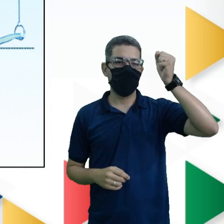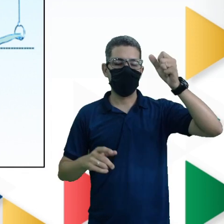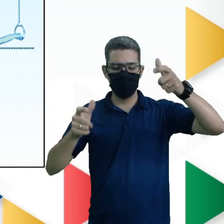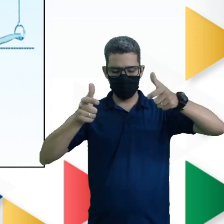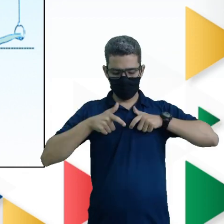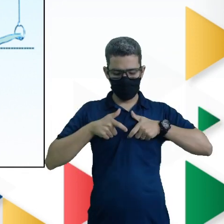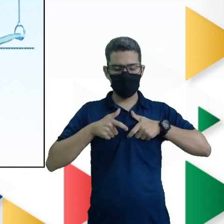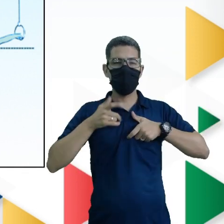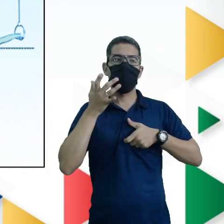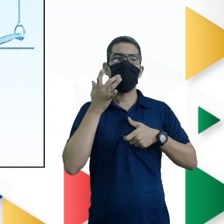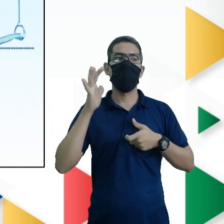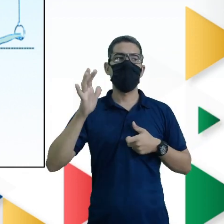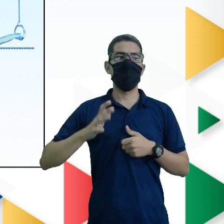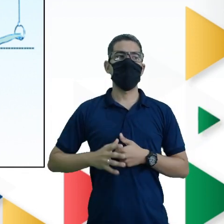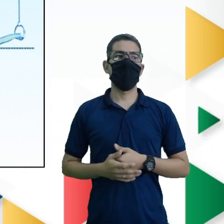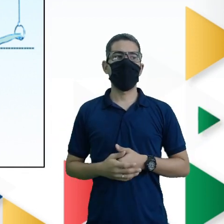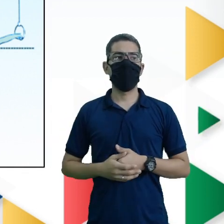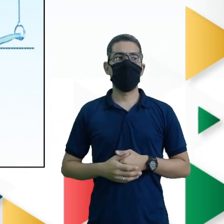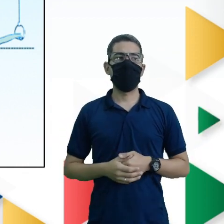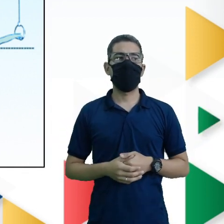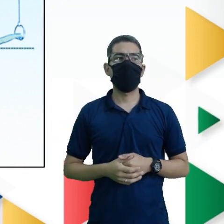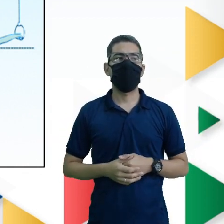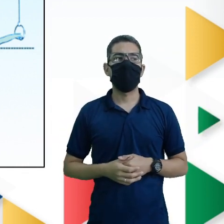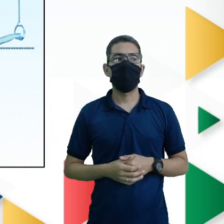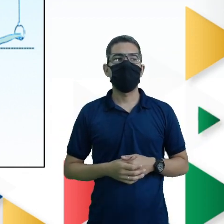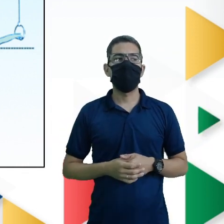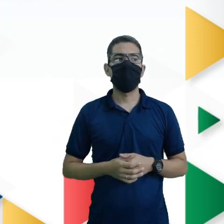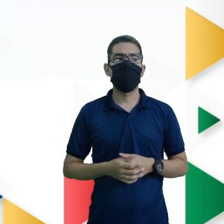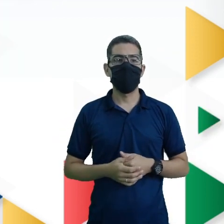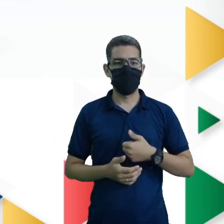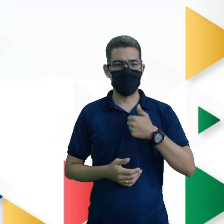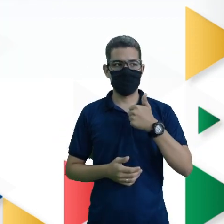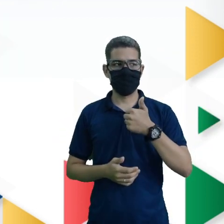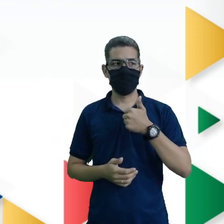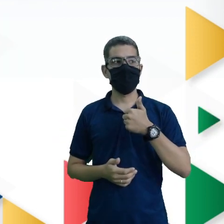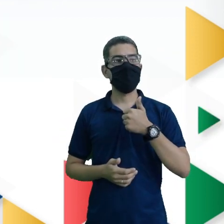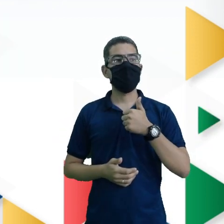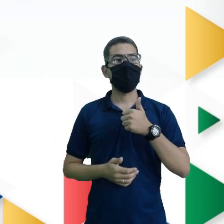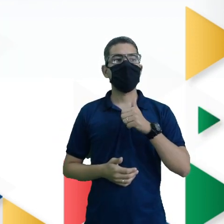medalha de ouro em algumas apresentações, tá bom?